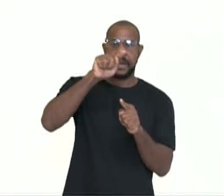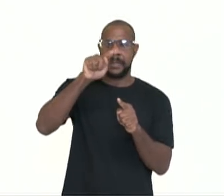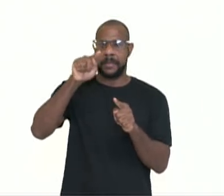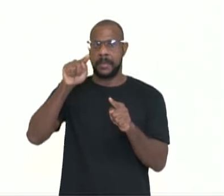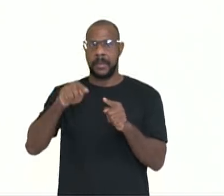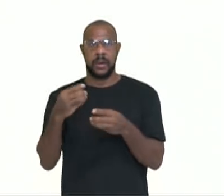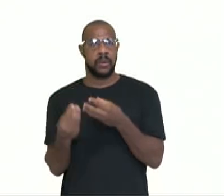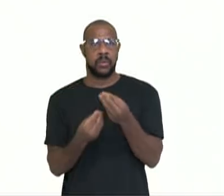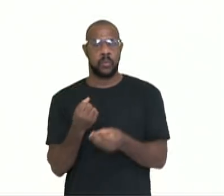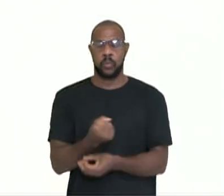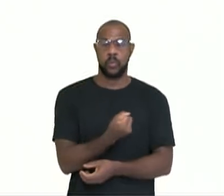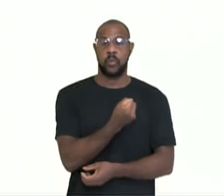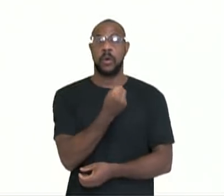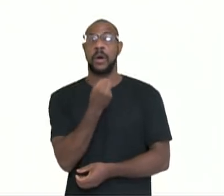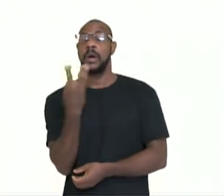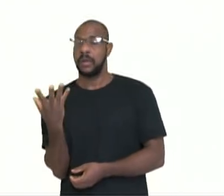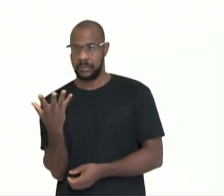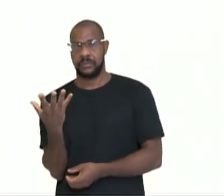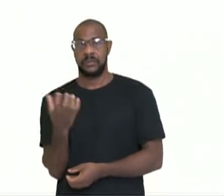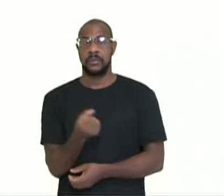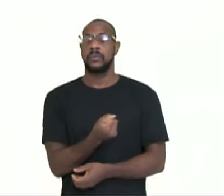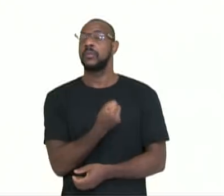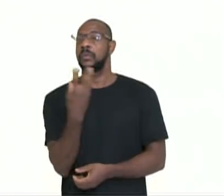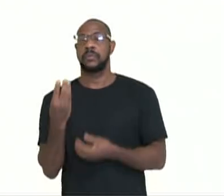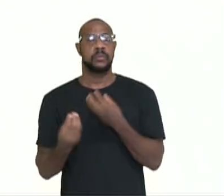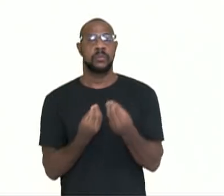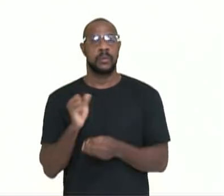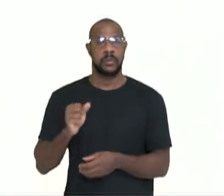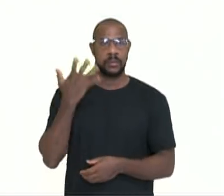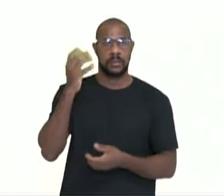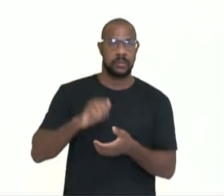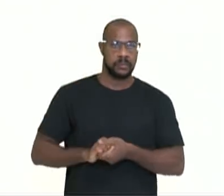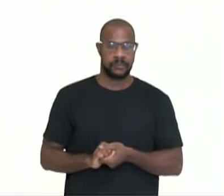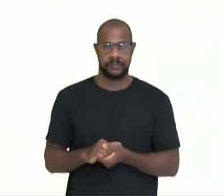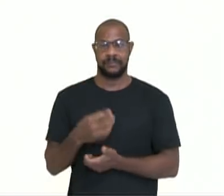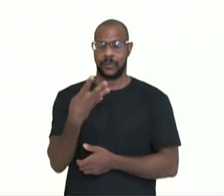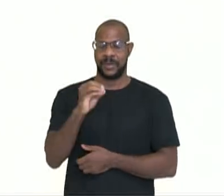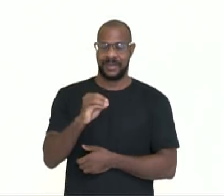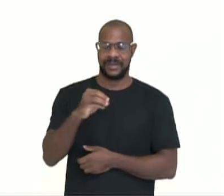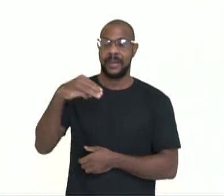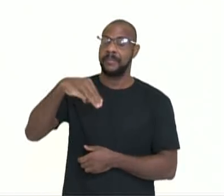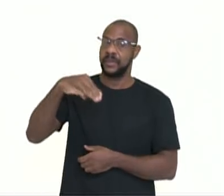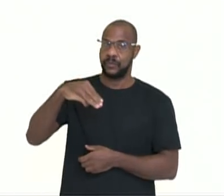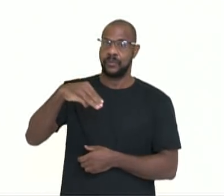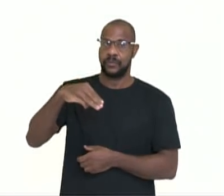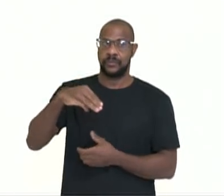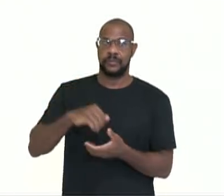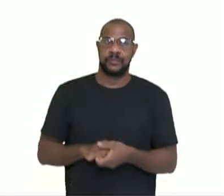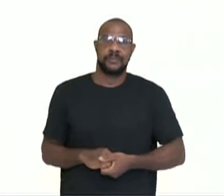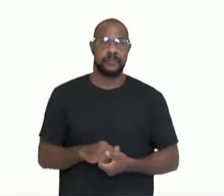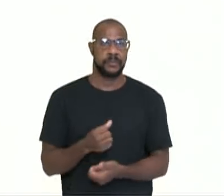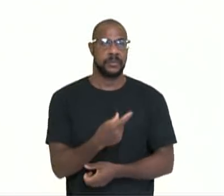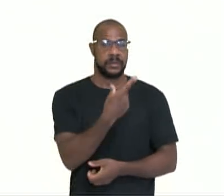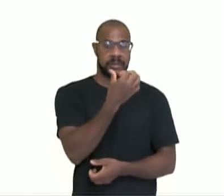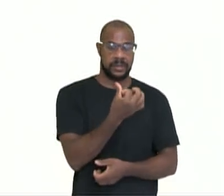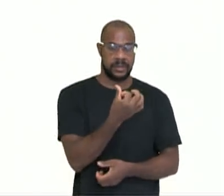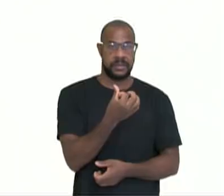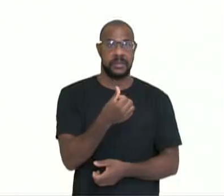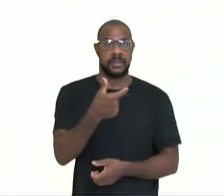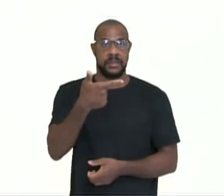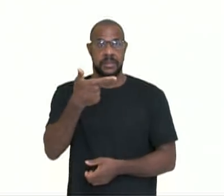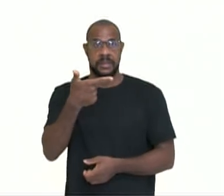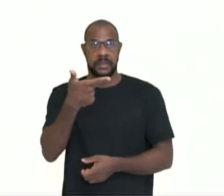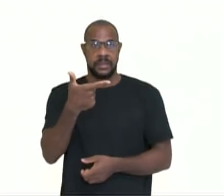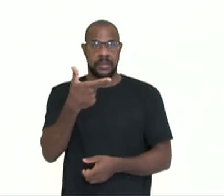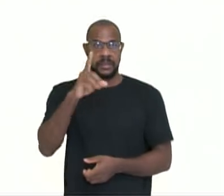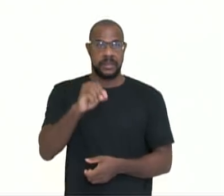16h30 até as 17h10, ele percorre 40 minutos, tá? 40 minutos de relógio. O ponteiro das